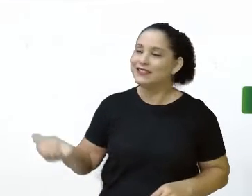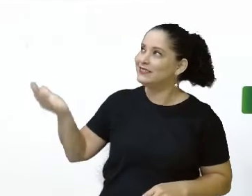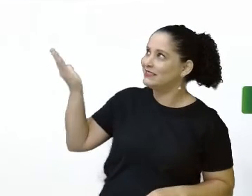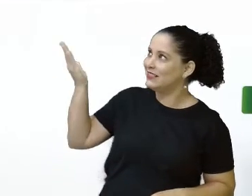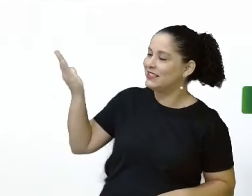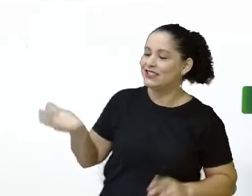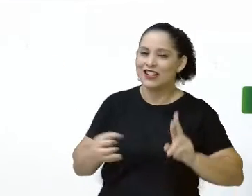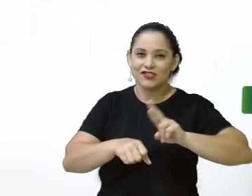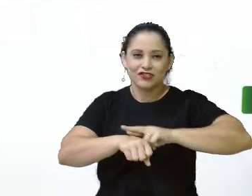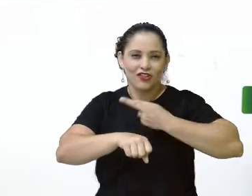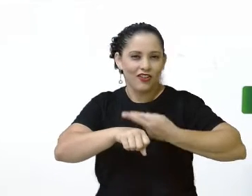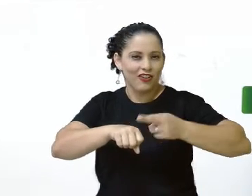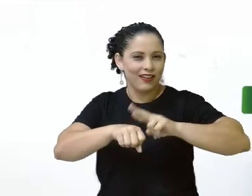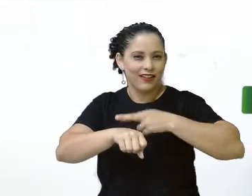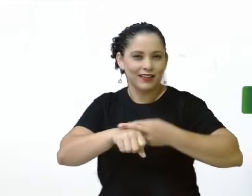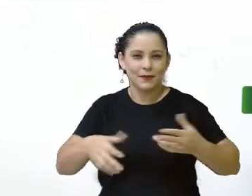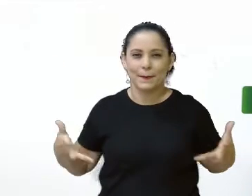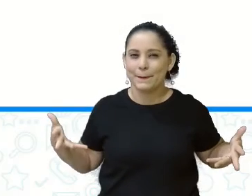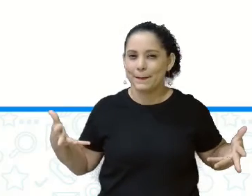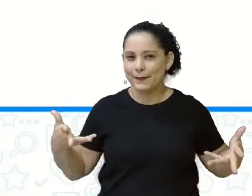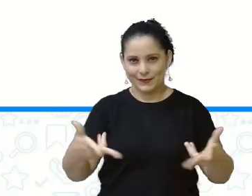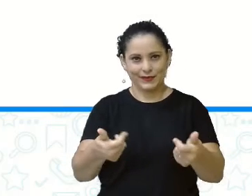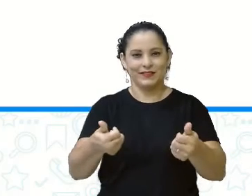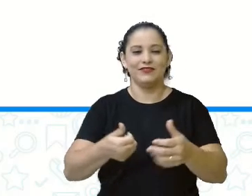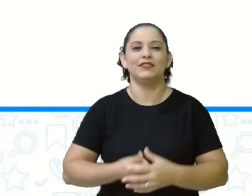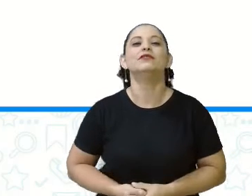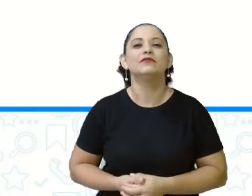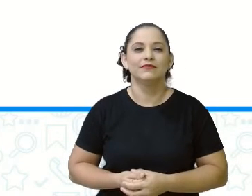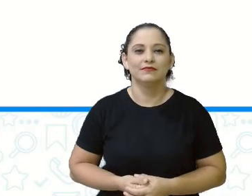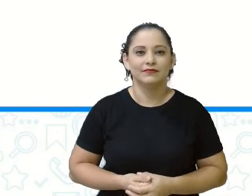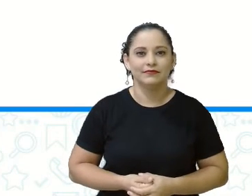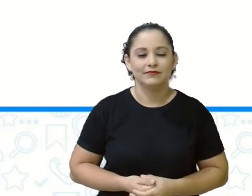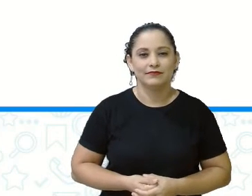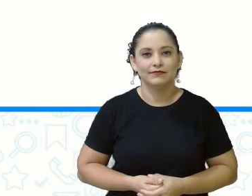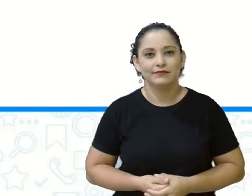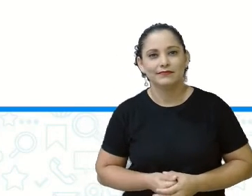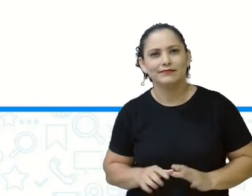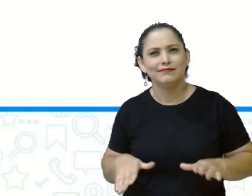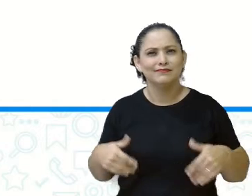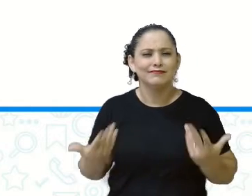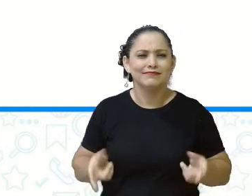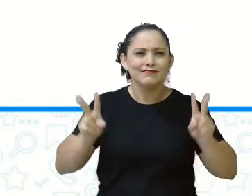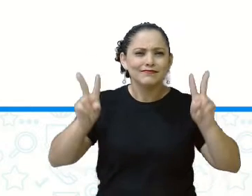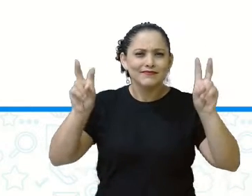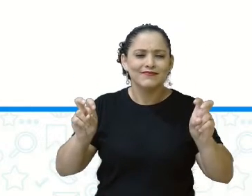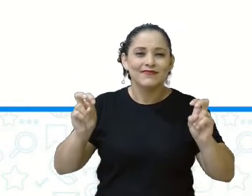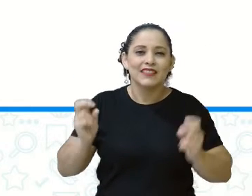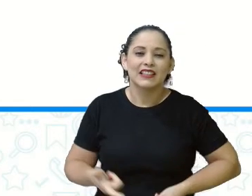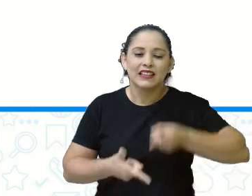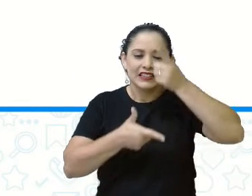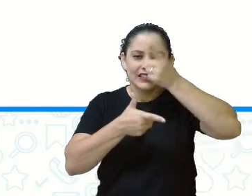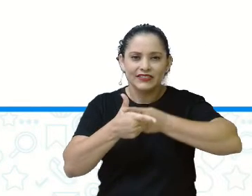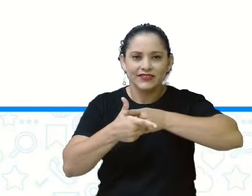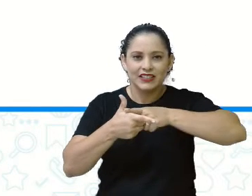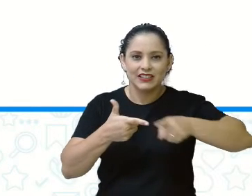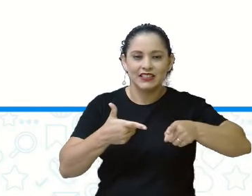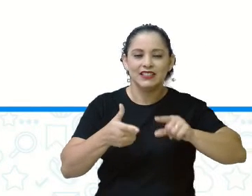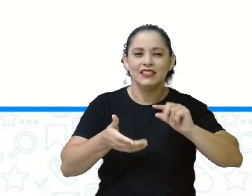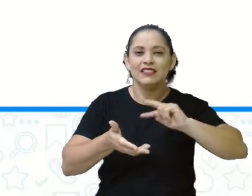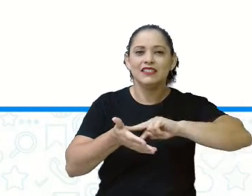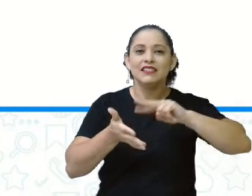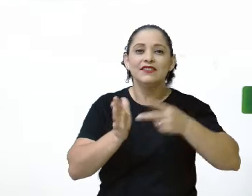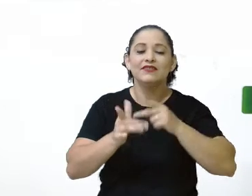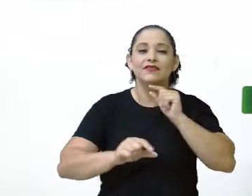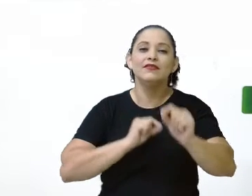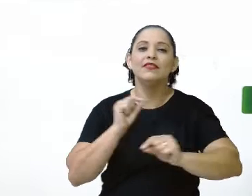chocolate maravilhoso que está aparecendo na tela. Quando eu falo de repartir, eu estou falando de fazer